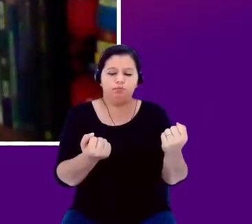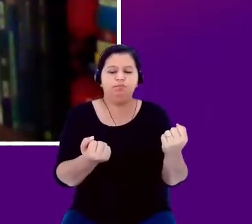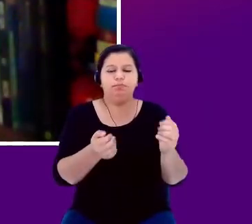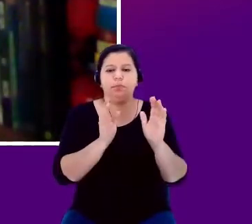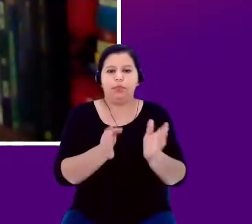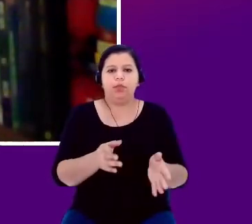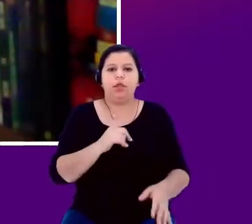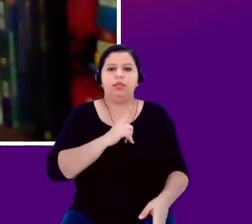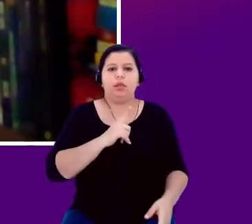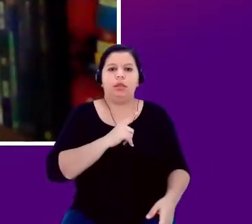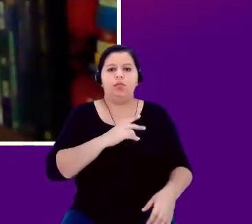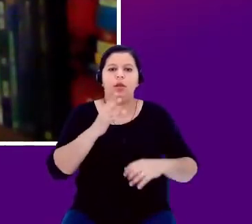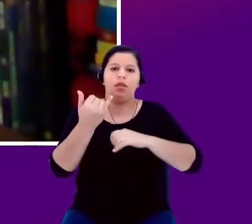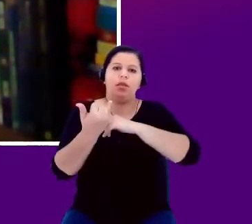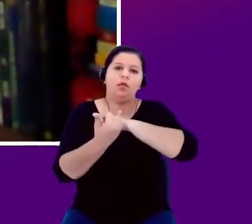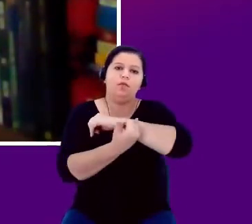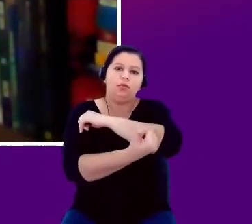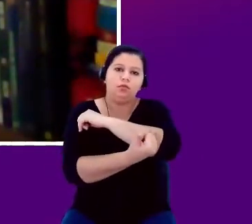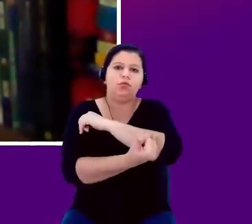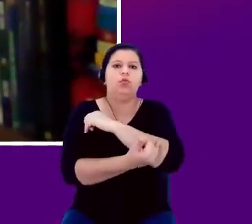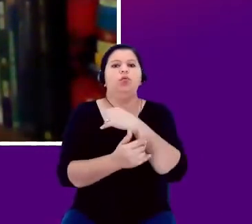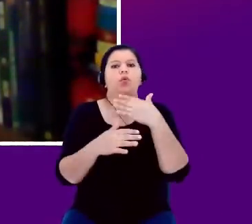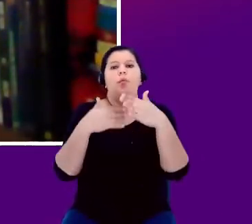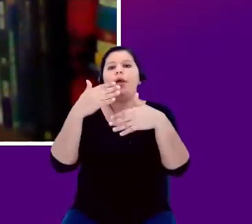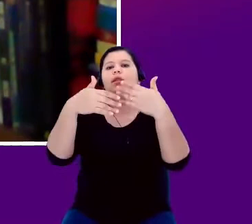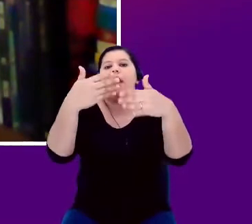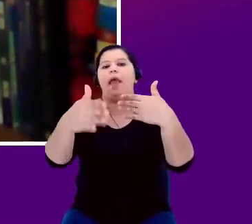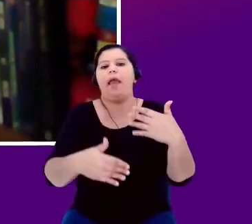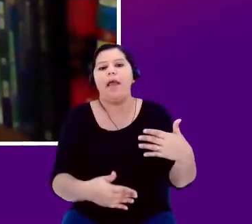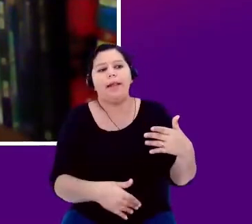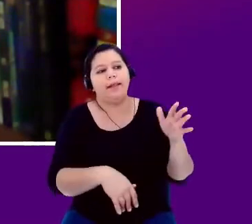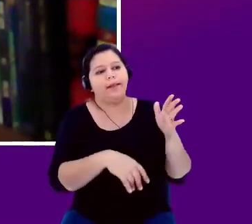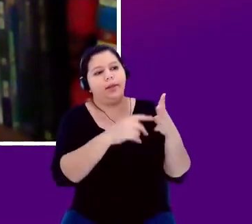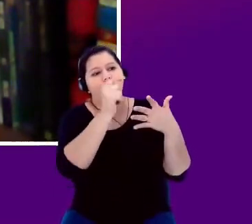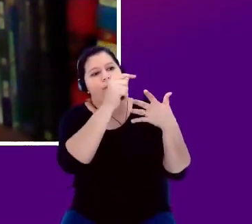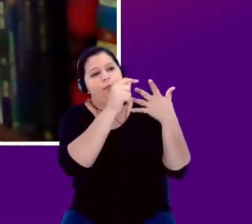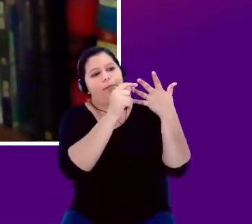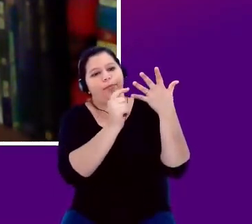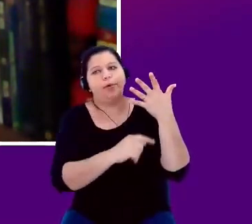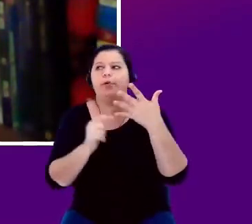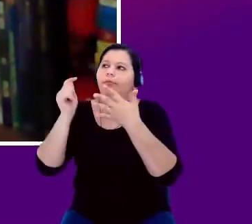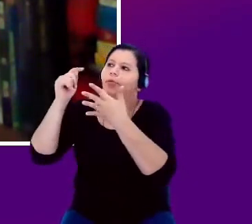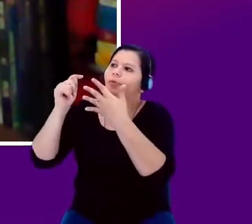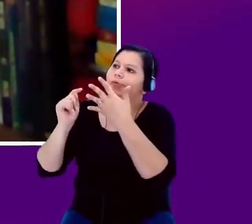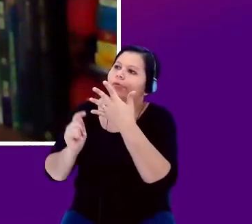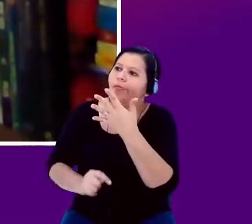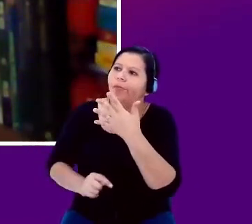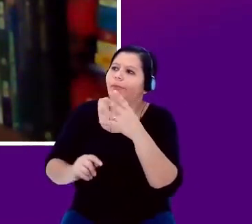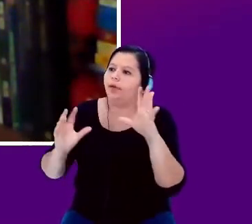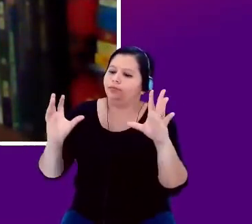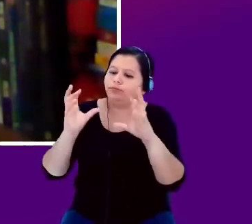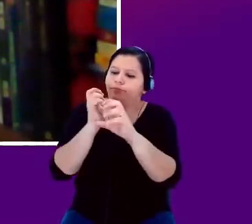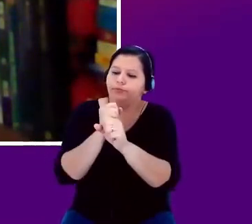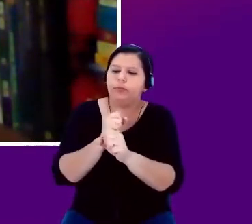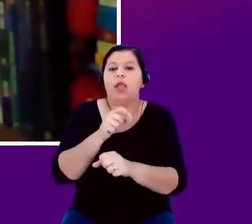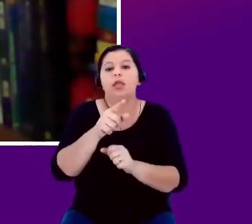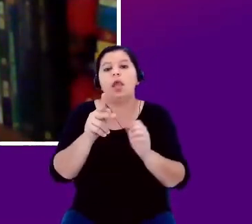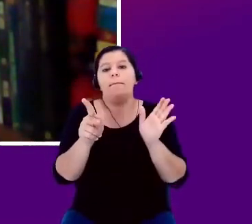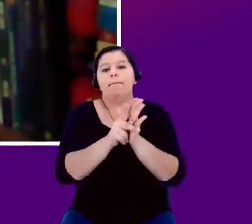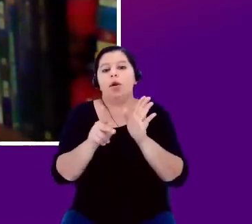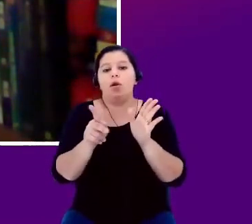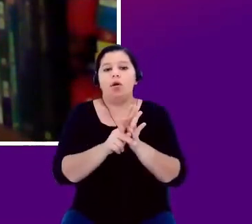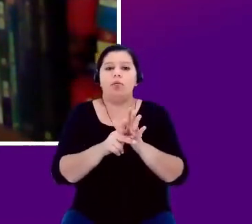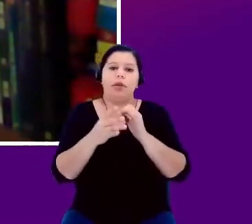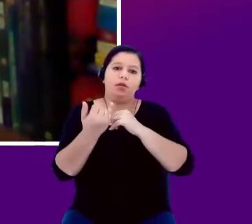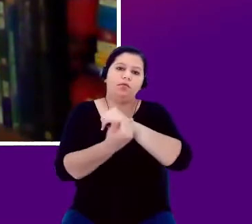uma infraestrutura com uma série de procedimentos, requisitos, e própria infraestrutura corporativa